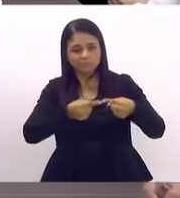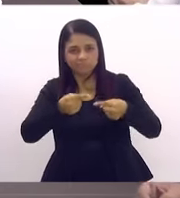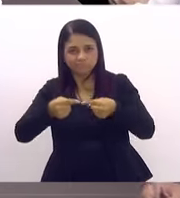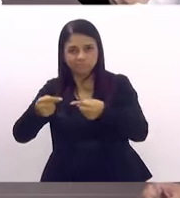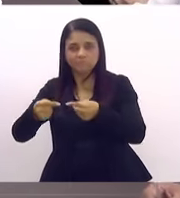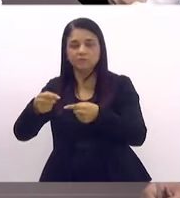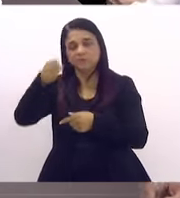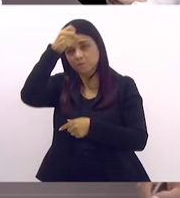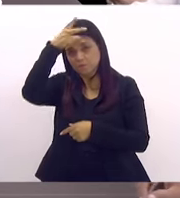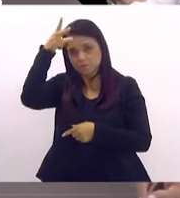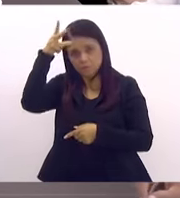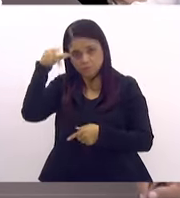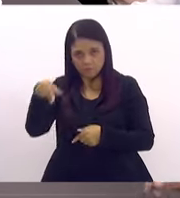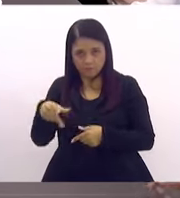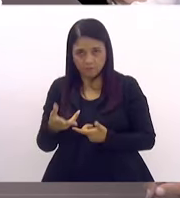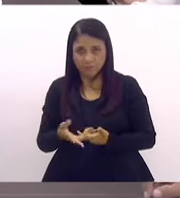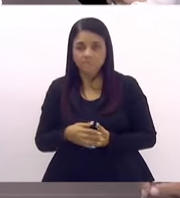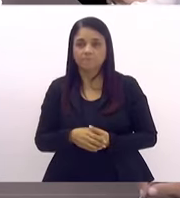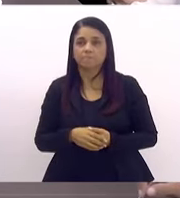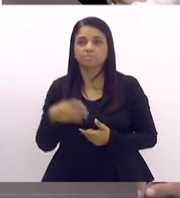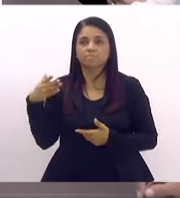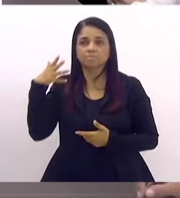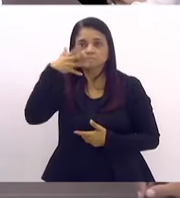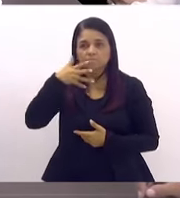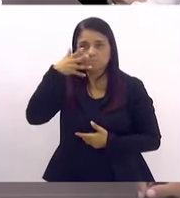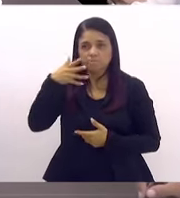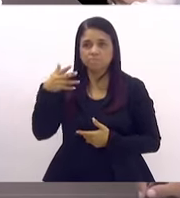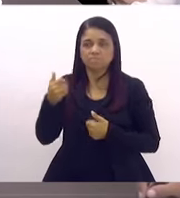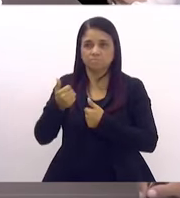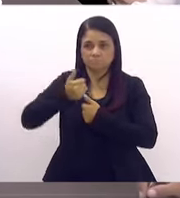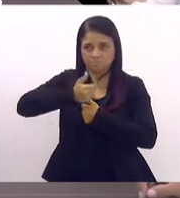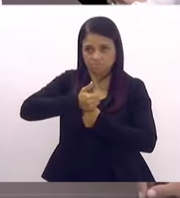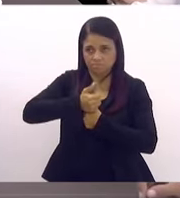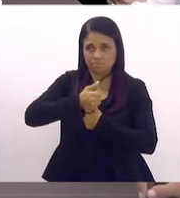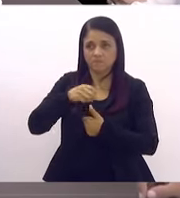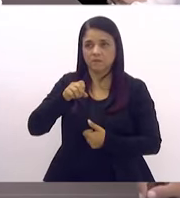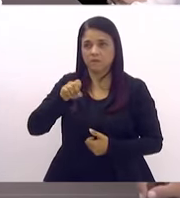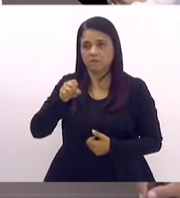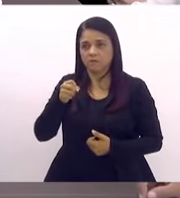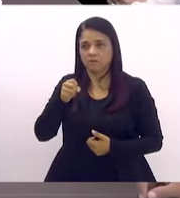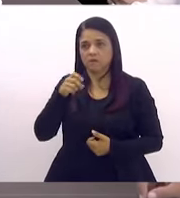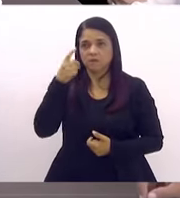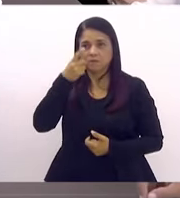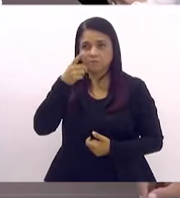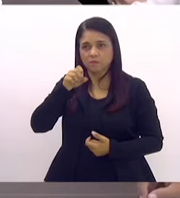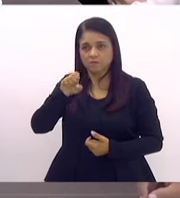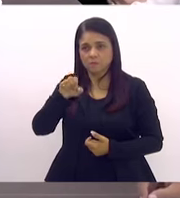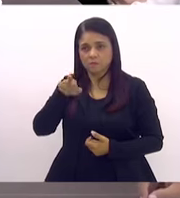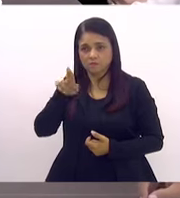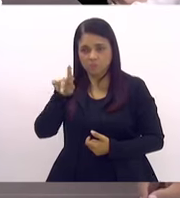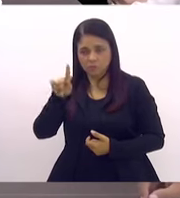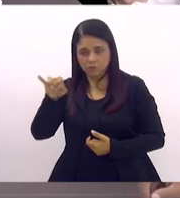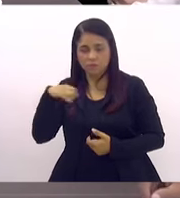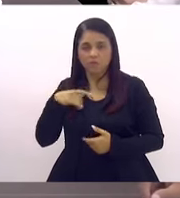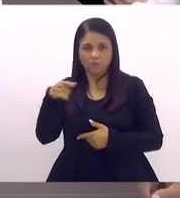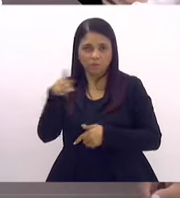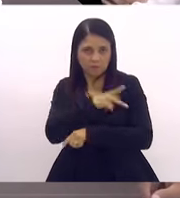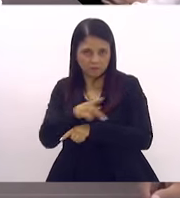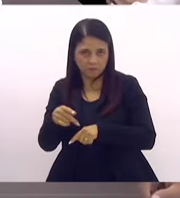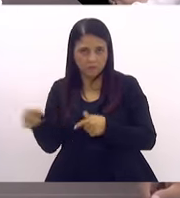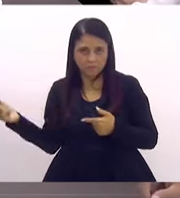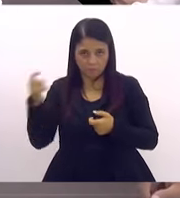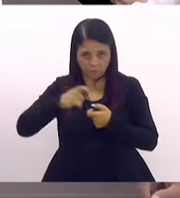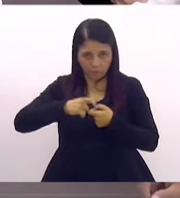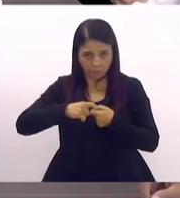da Prefeitura. É, eu vou passar a presidência dos trabalhos rapidamente, deputado doutor Serginho, vou rapidamente à presidência e retorno, mas já inscrito o deputado doutor Serginho e deputado